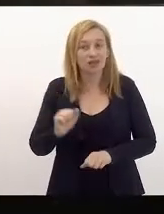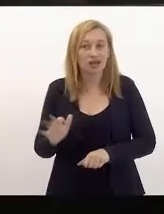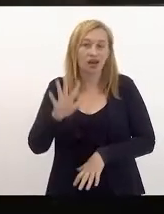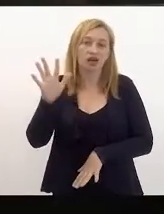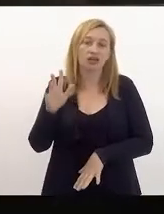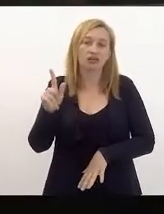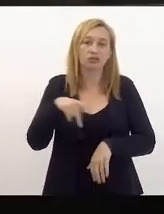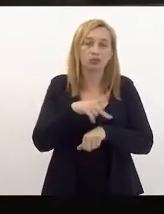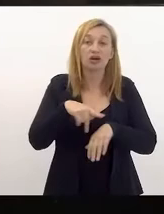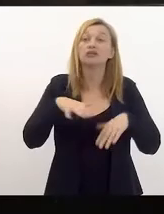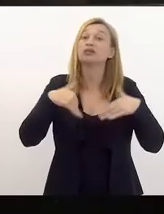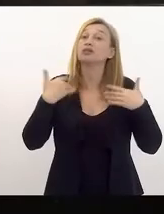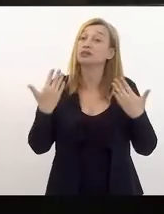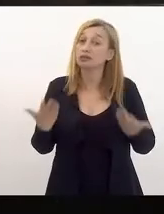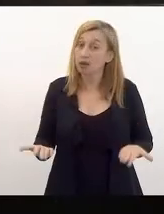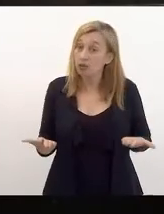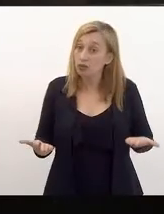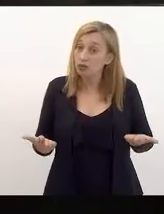Então,